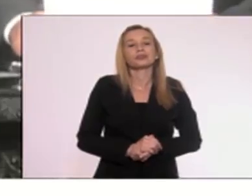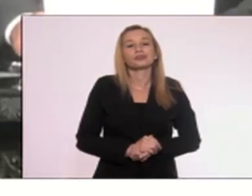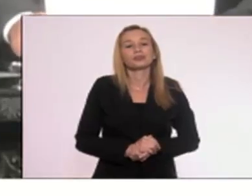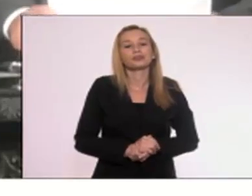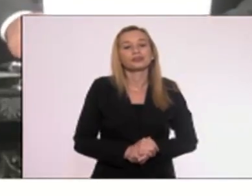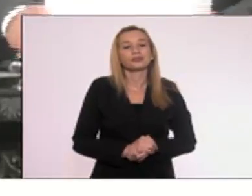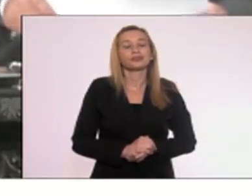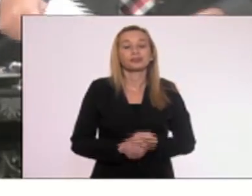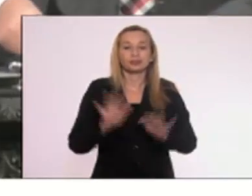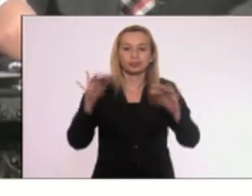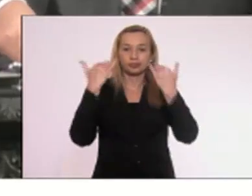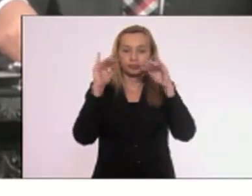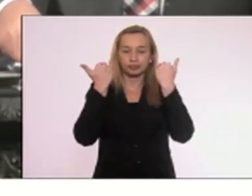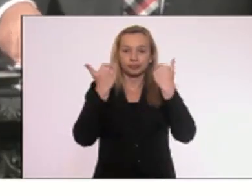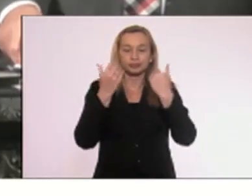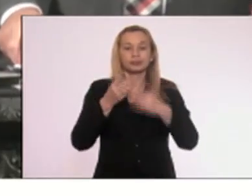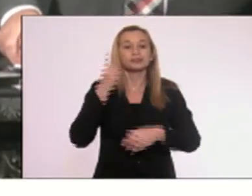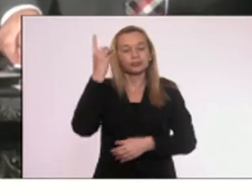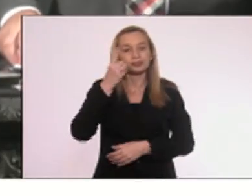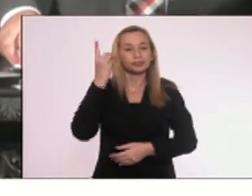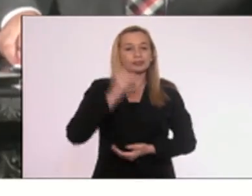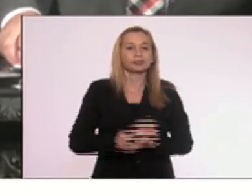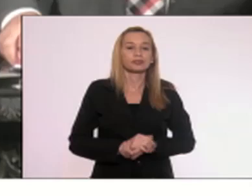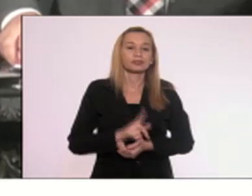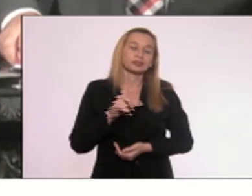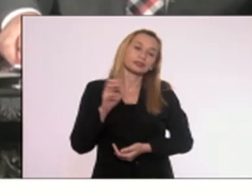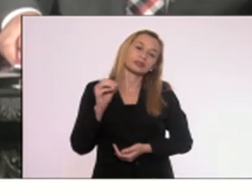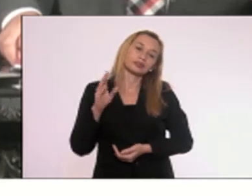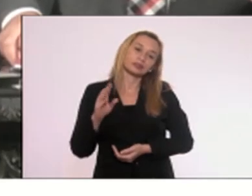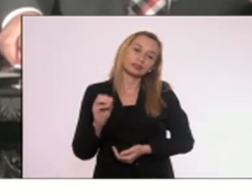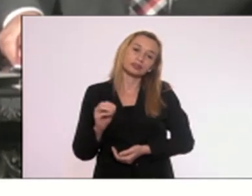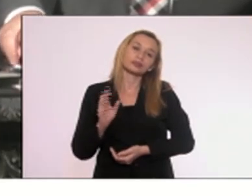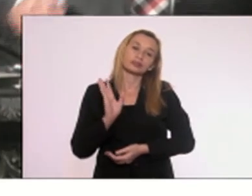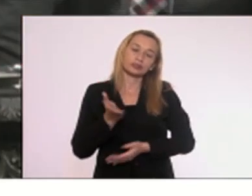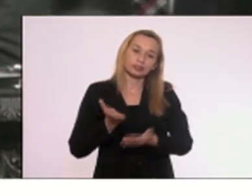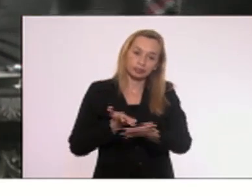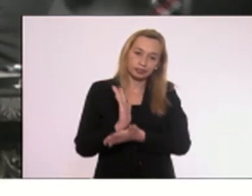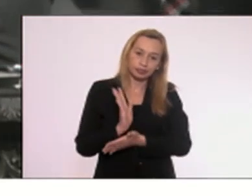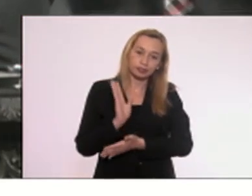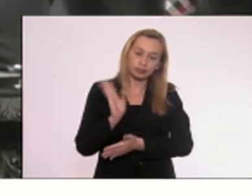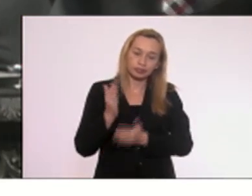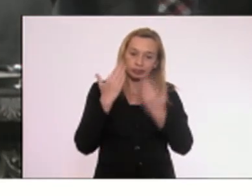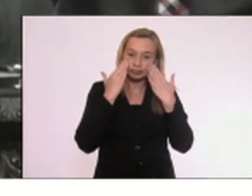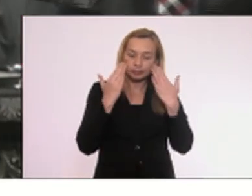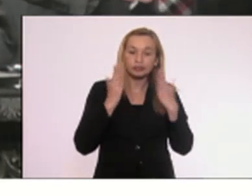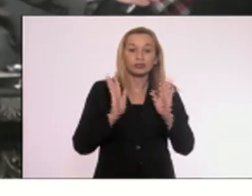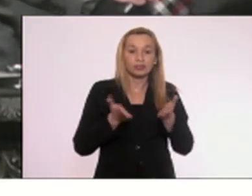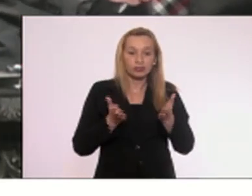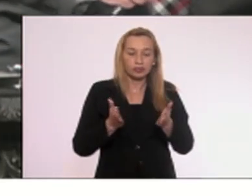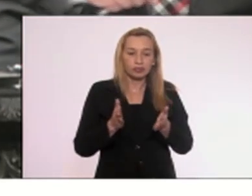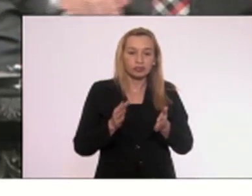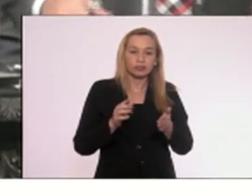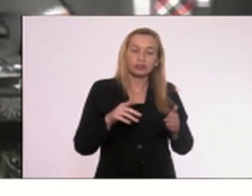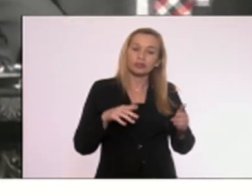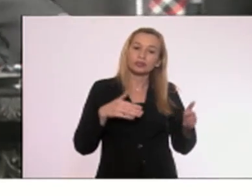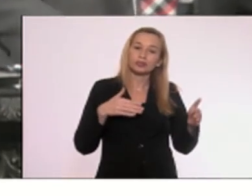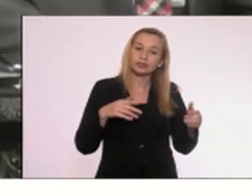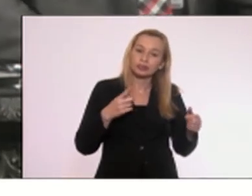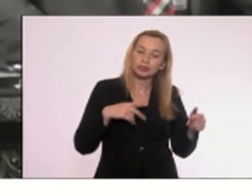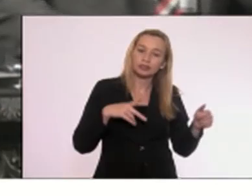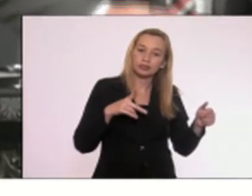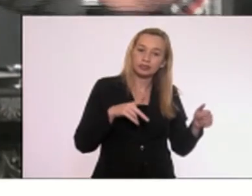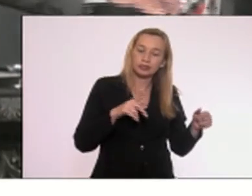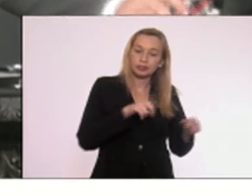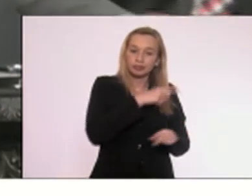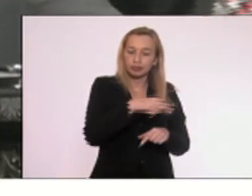Nós, atenção, senhores parlamentares, a LDO já está aprovada, salvo destaques. Então, vamos prejudicar todos os demais destaques. Vamos